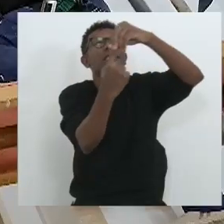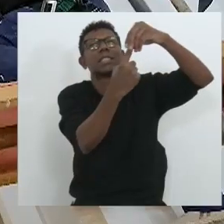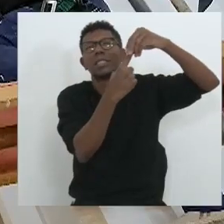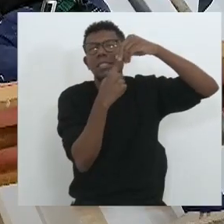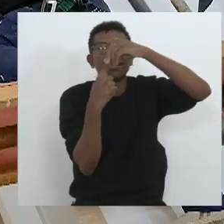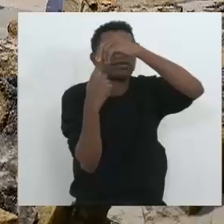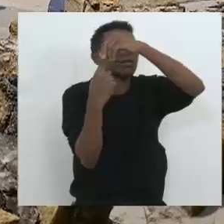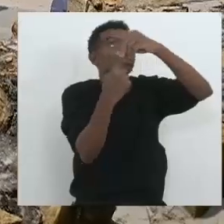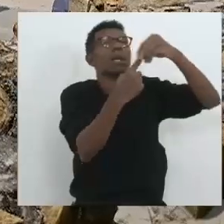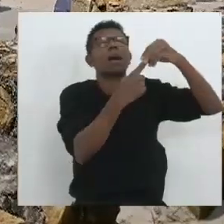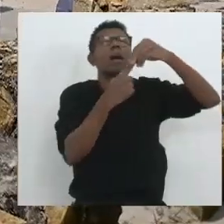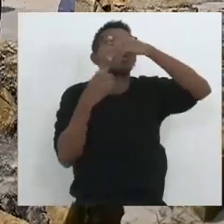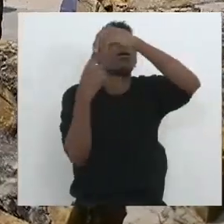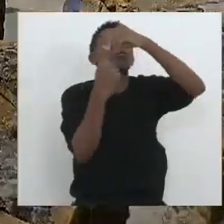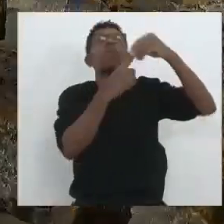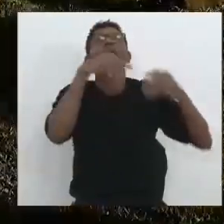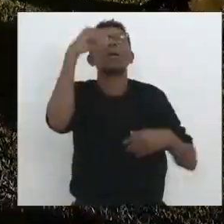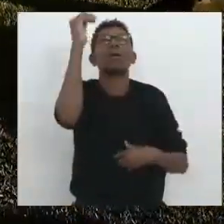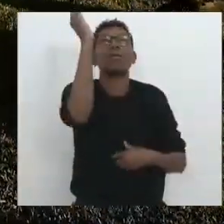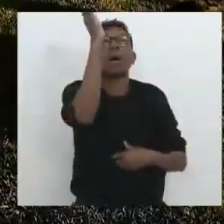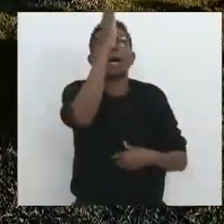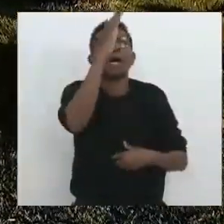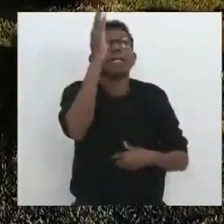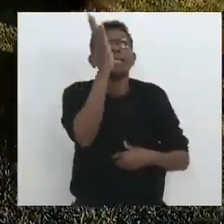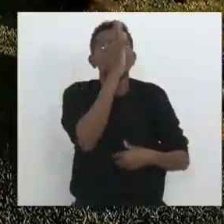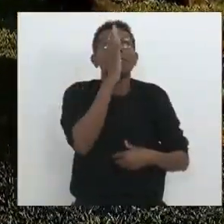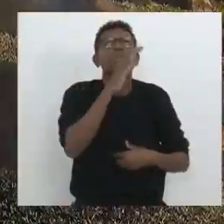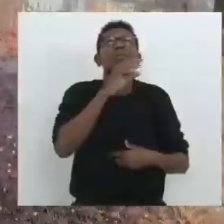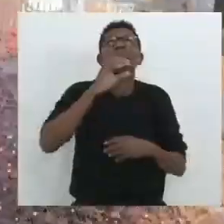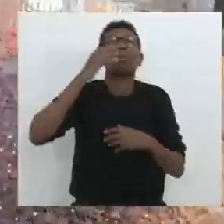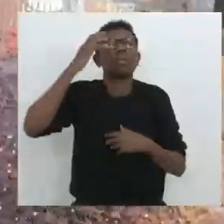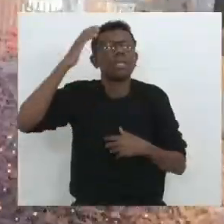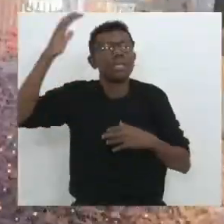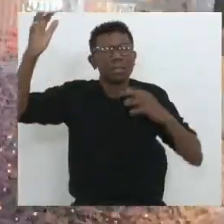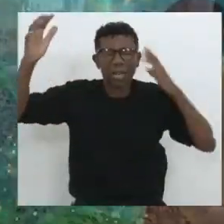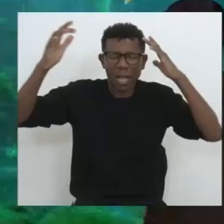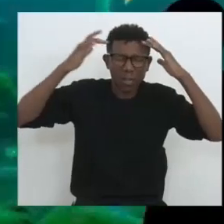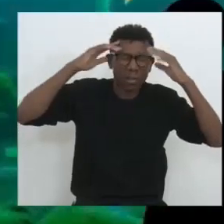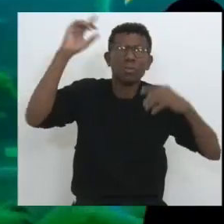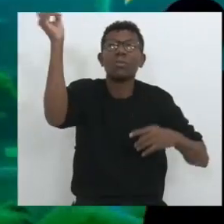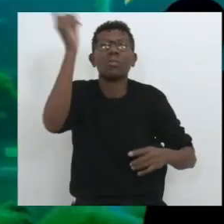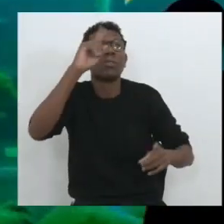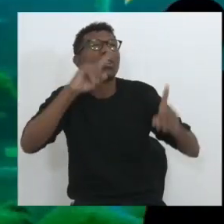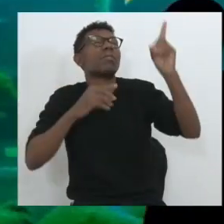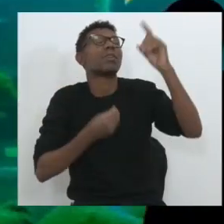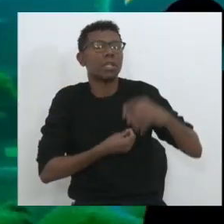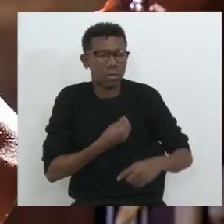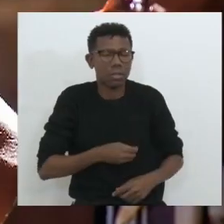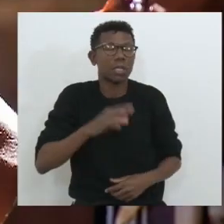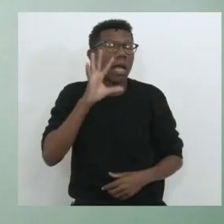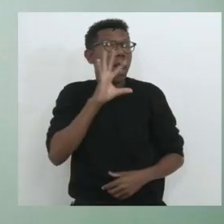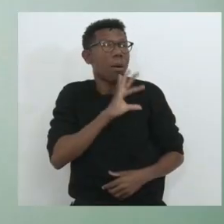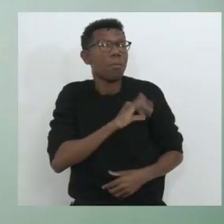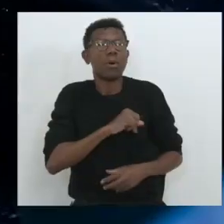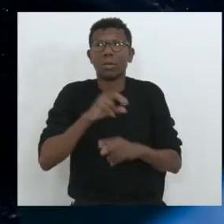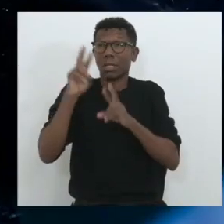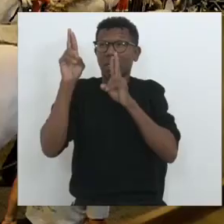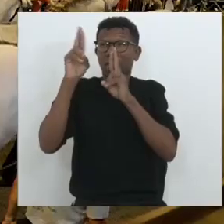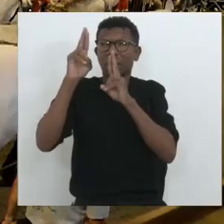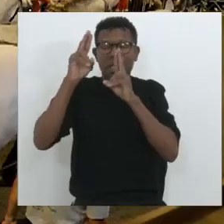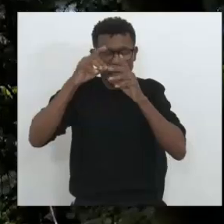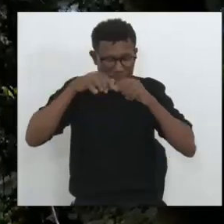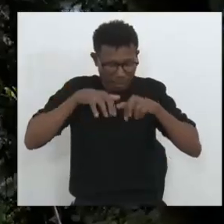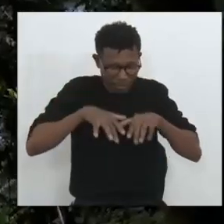patriação salve Brasil um sonho intenso um raio vívido de amor e de